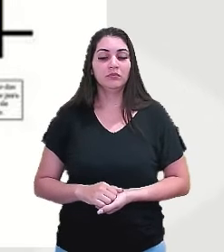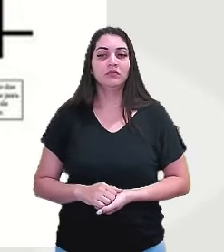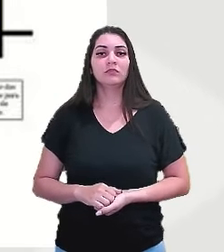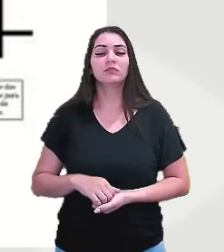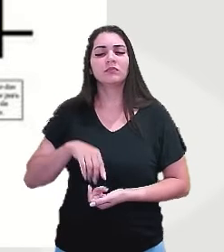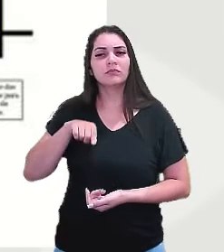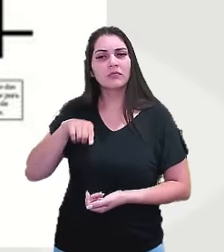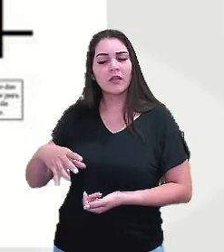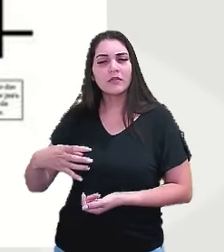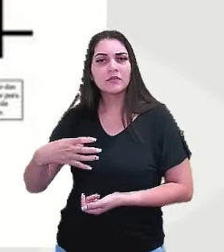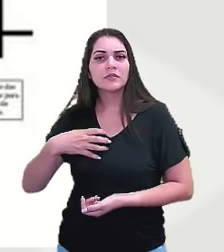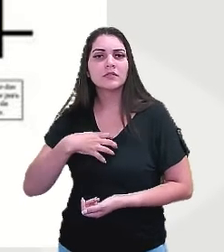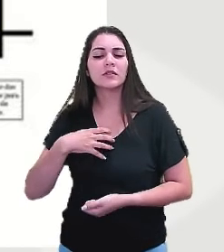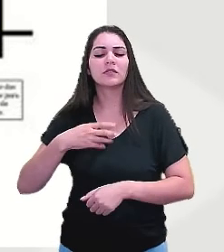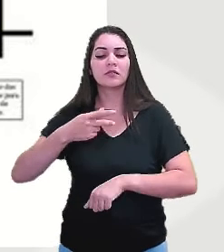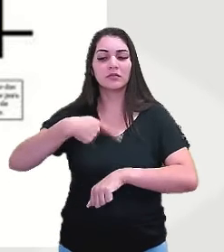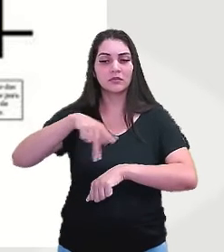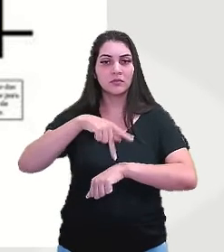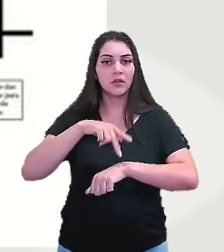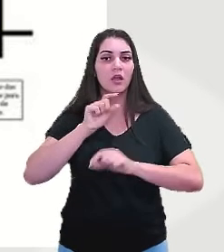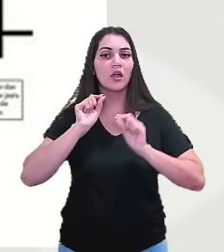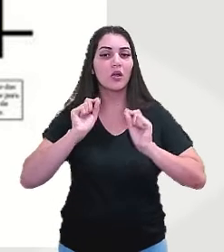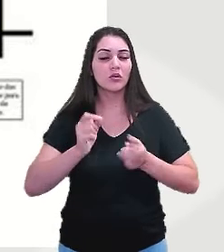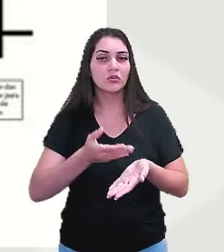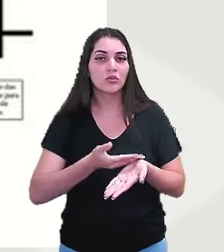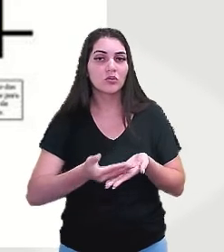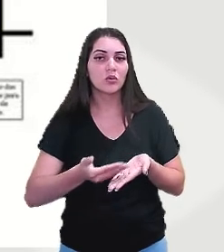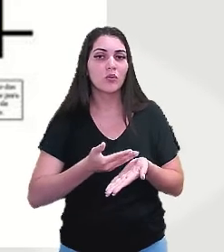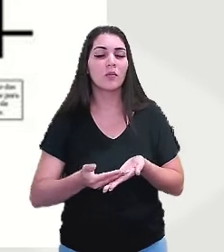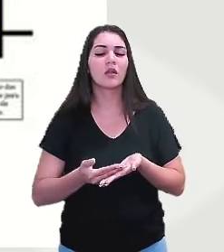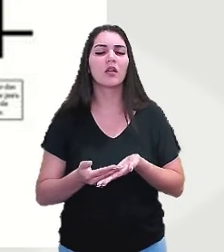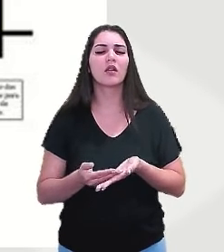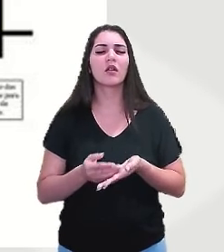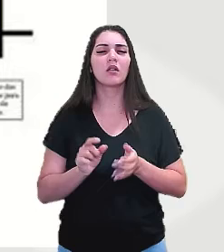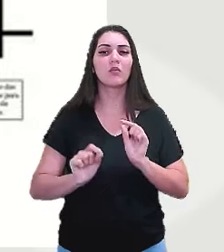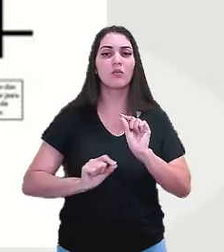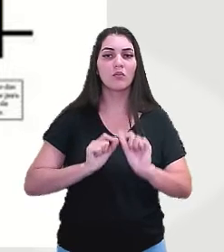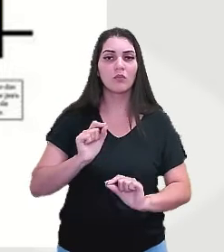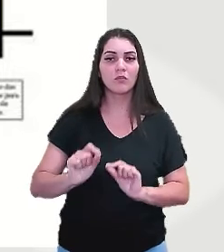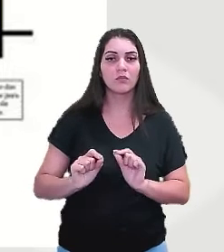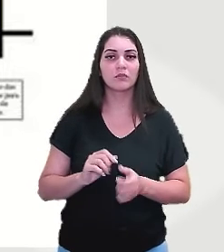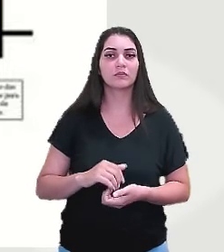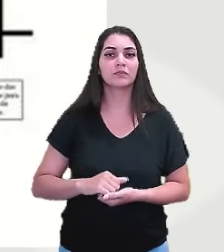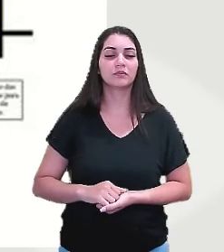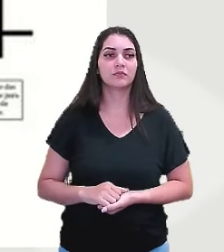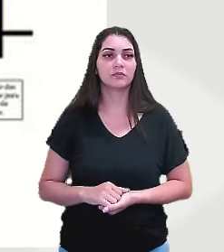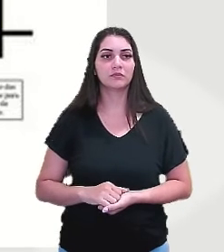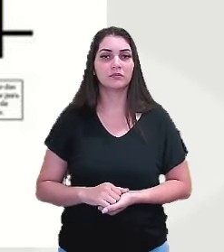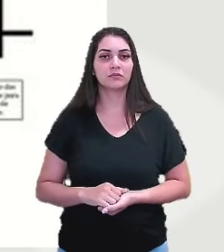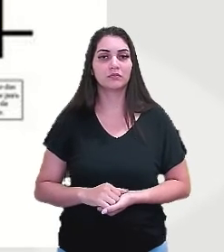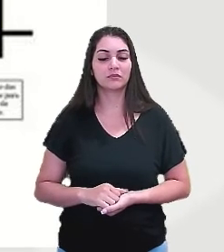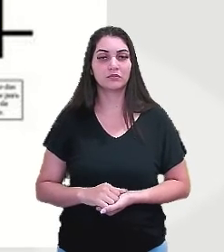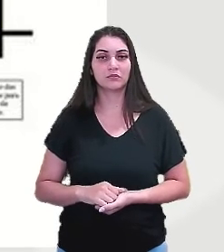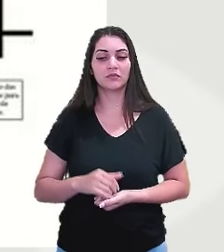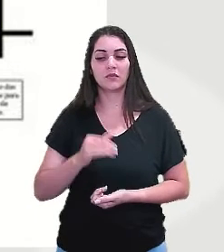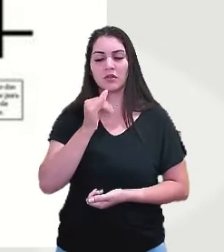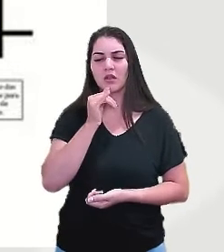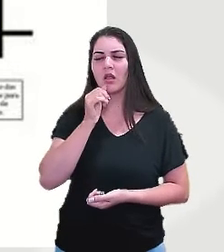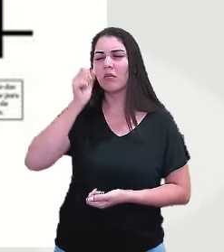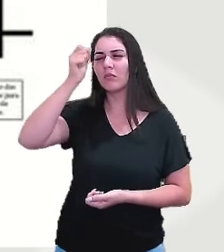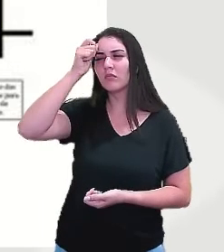esse sentimento de nação é que ele começa, que é algo que, a partir ali das